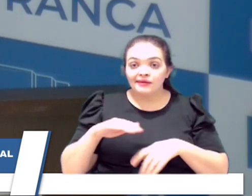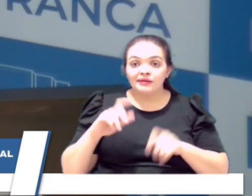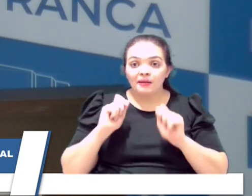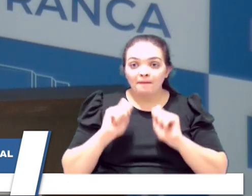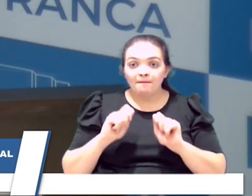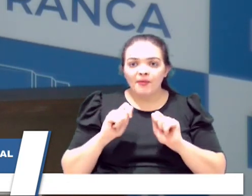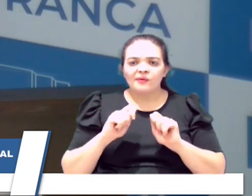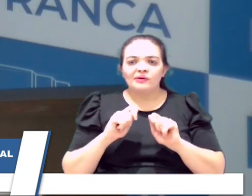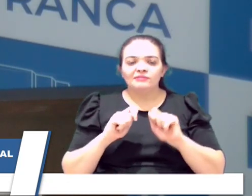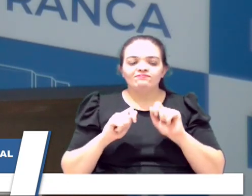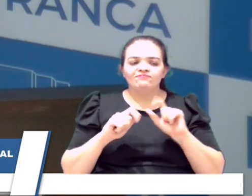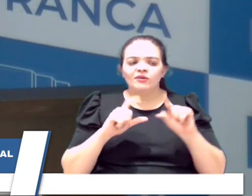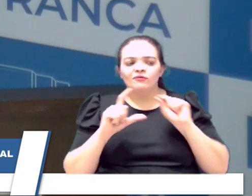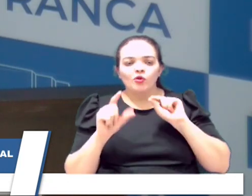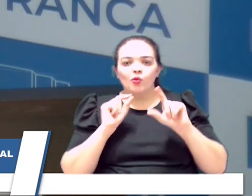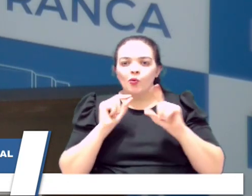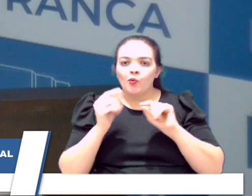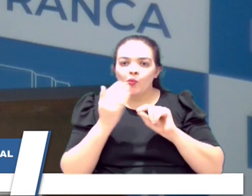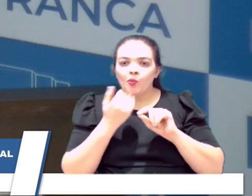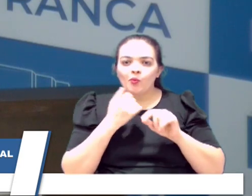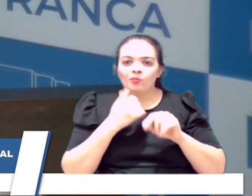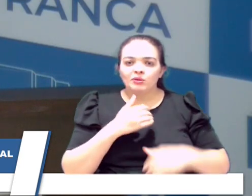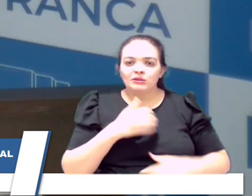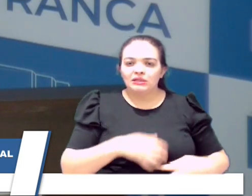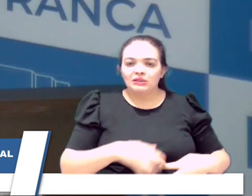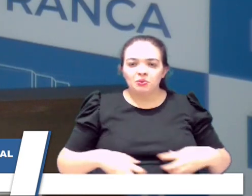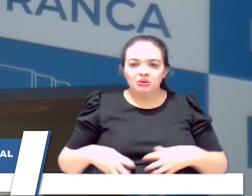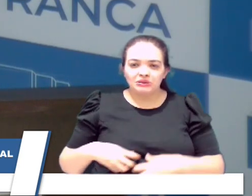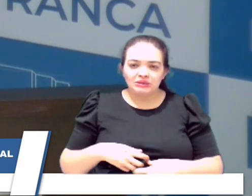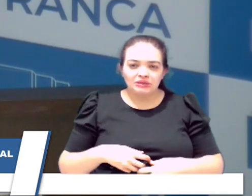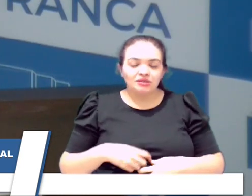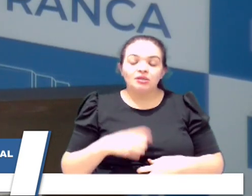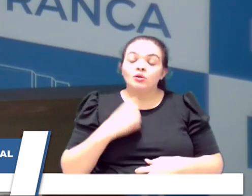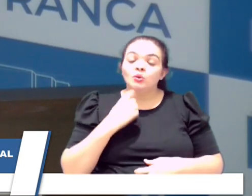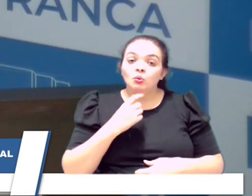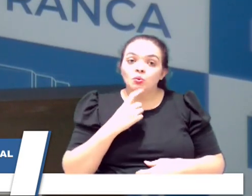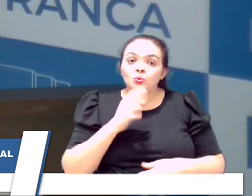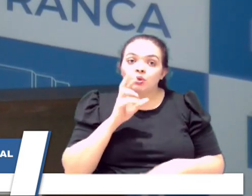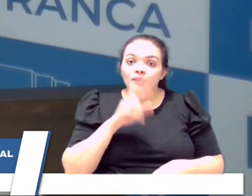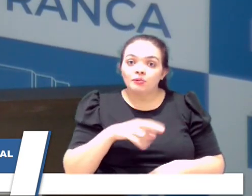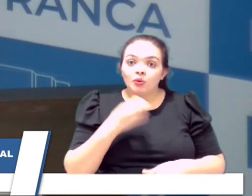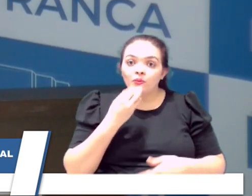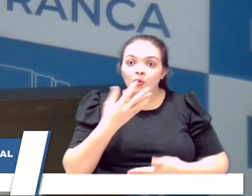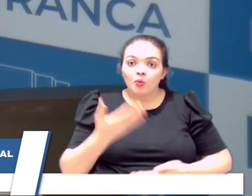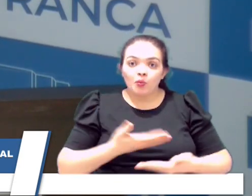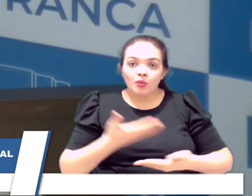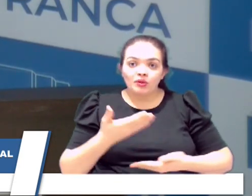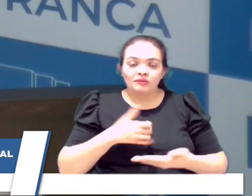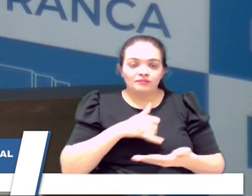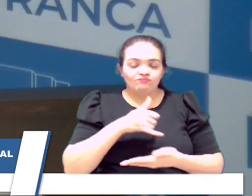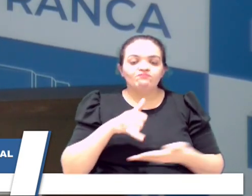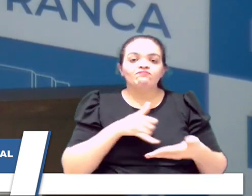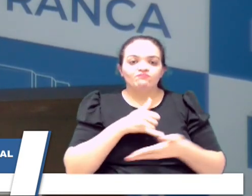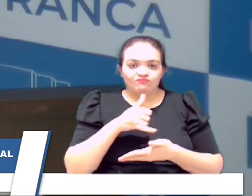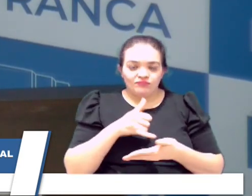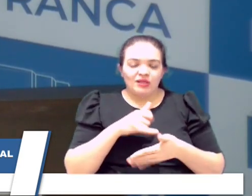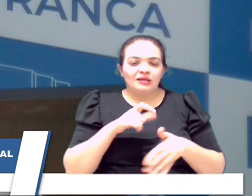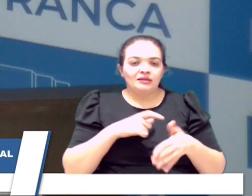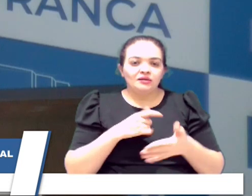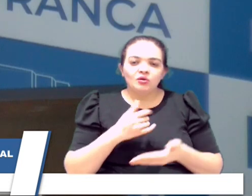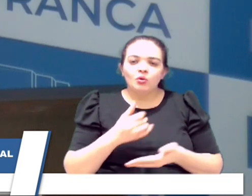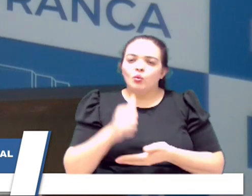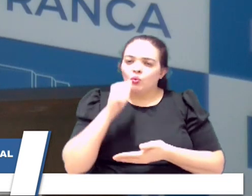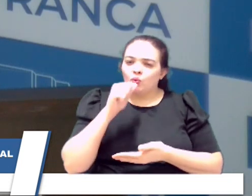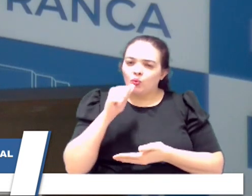seletividade alimentar, podem ter, portanto, um intestino inflamado, elas podem não responder tão bem a um tratamento com óleo via oral, mesmo tomando muito óleo, mesmo tomando